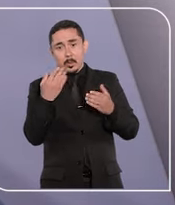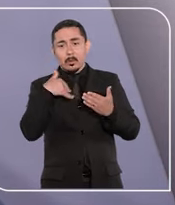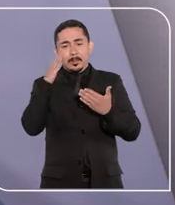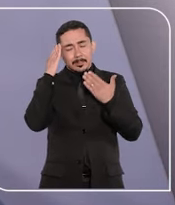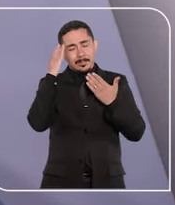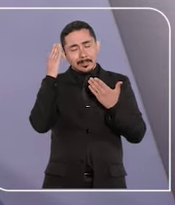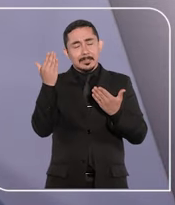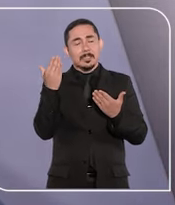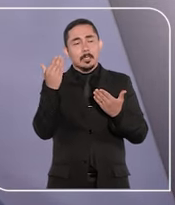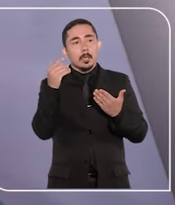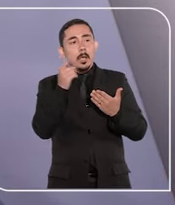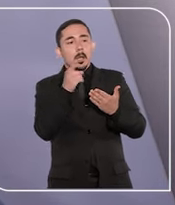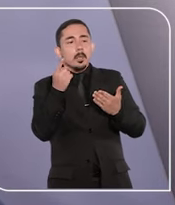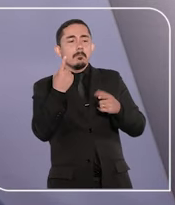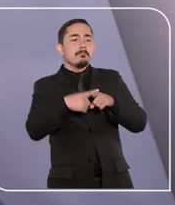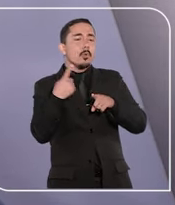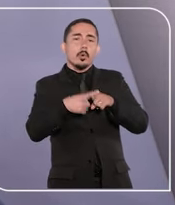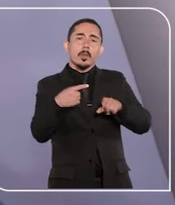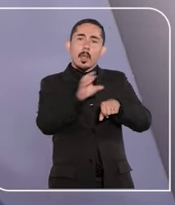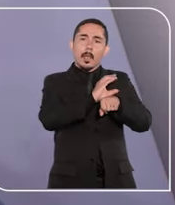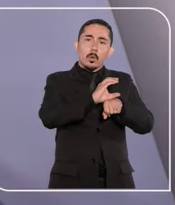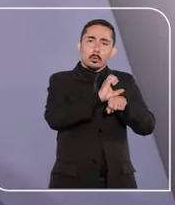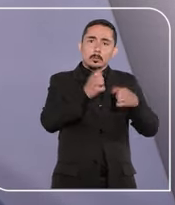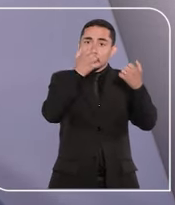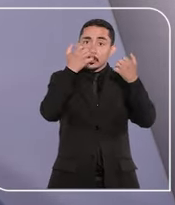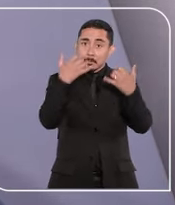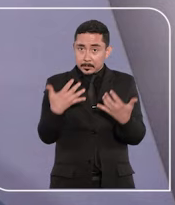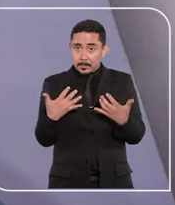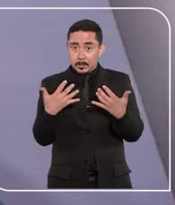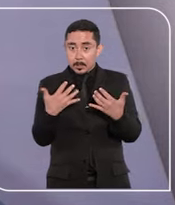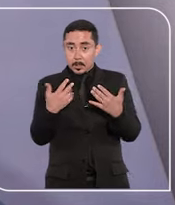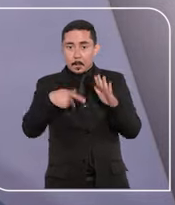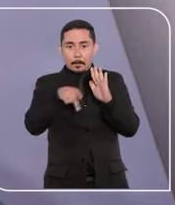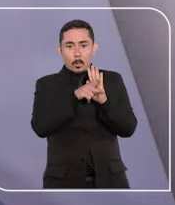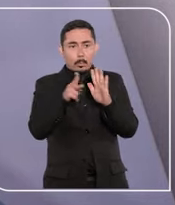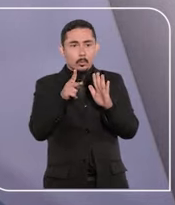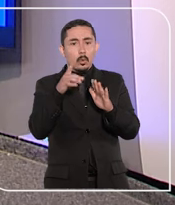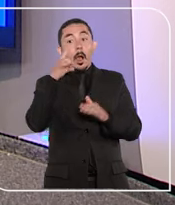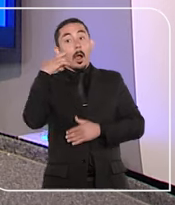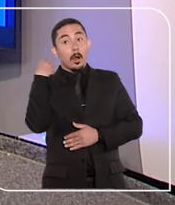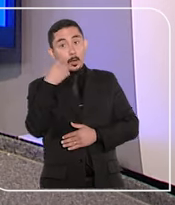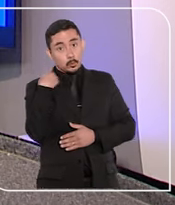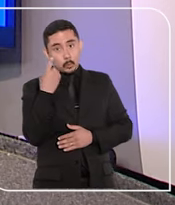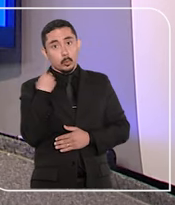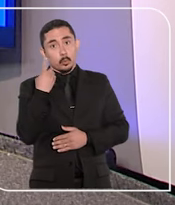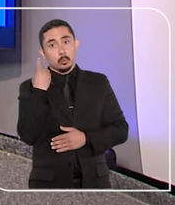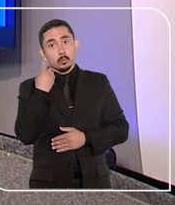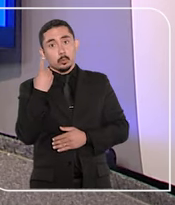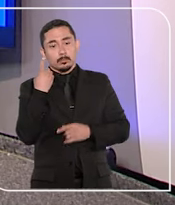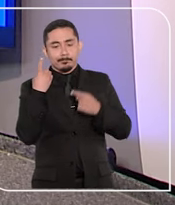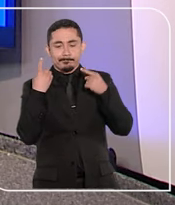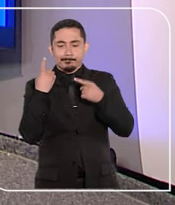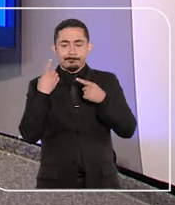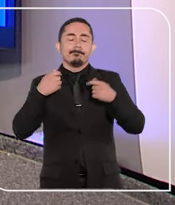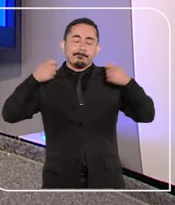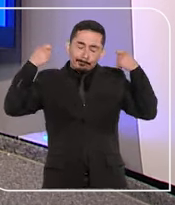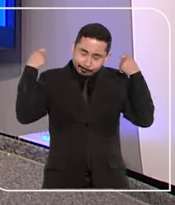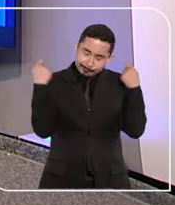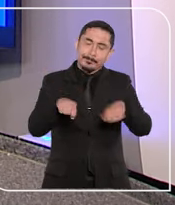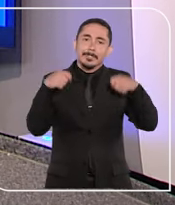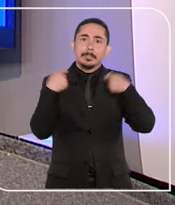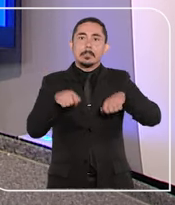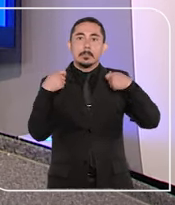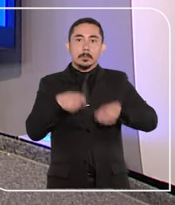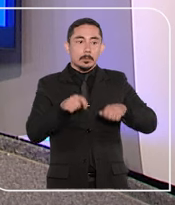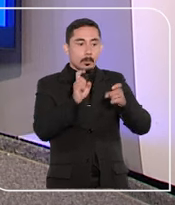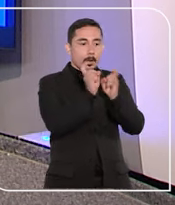Constituição Cidadã trata da atividade de advocacia como indispensável à